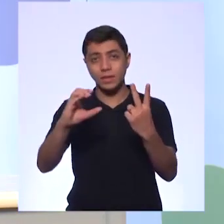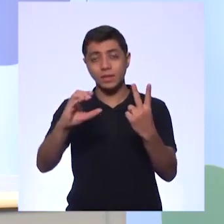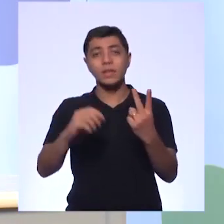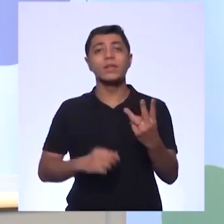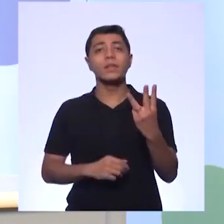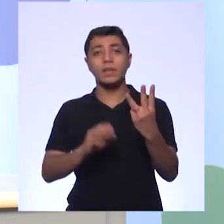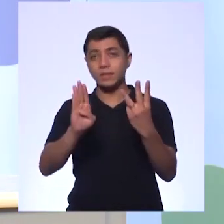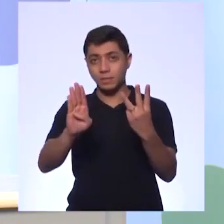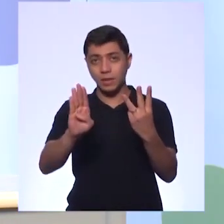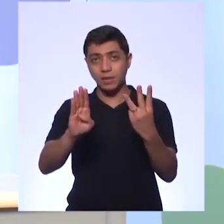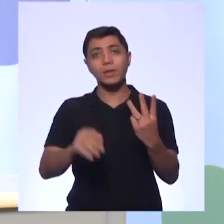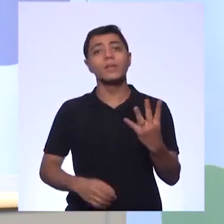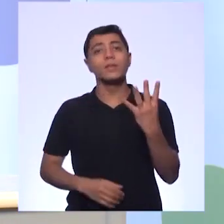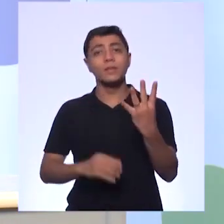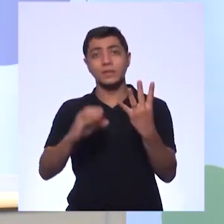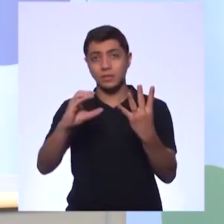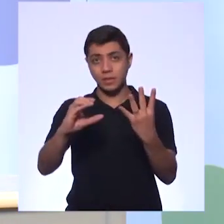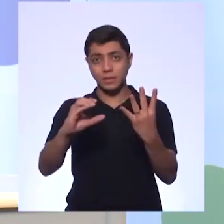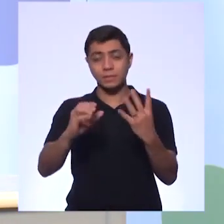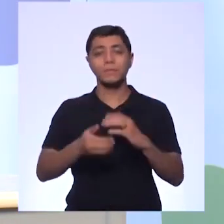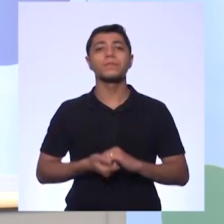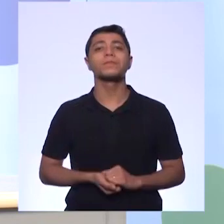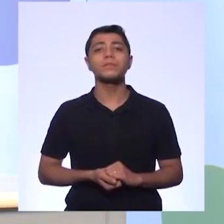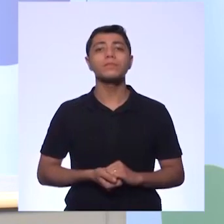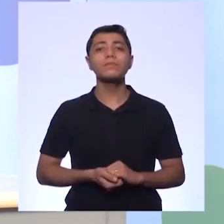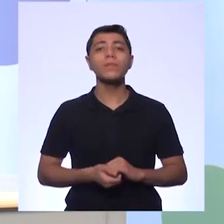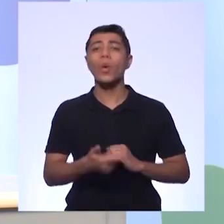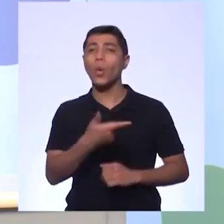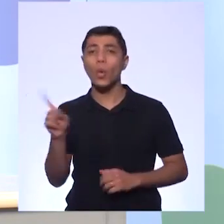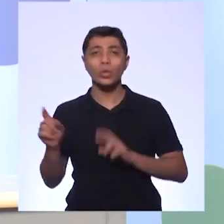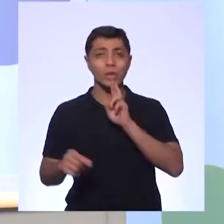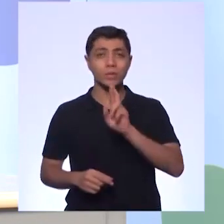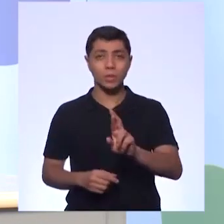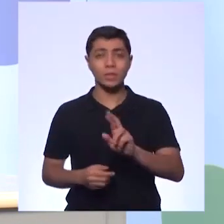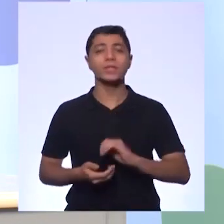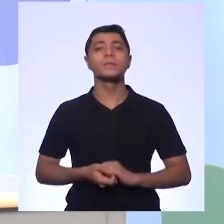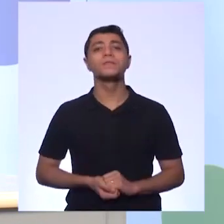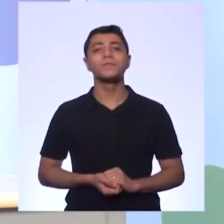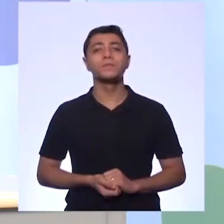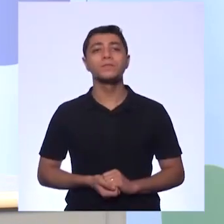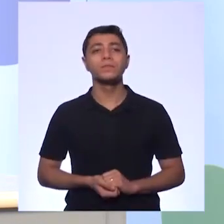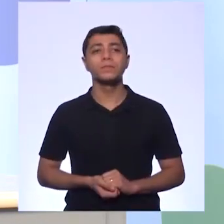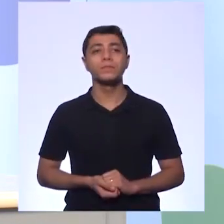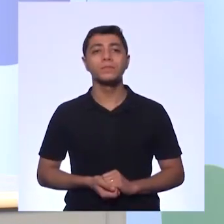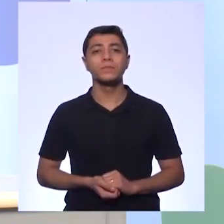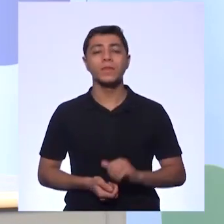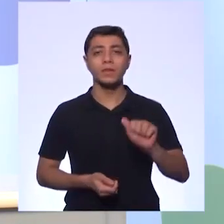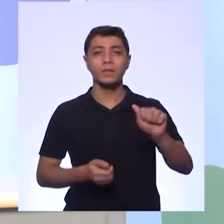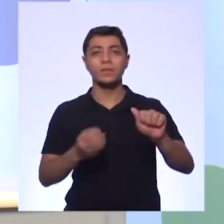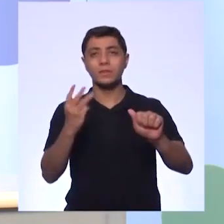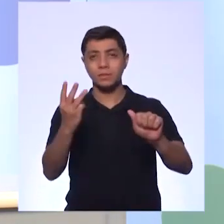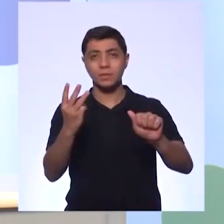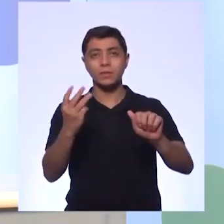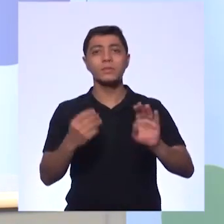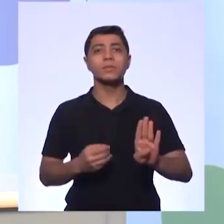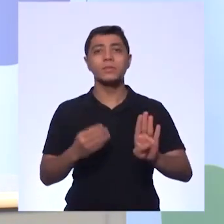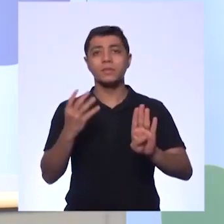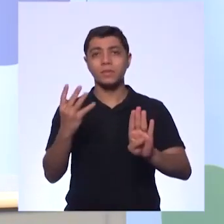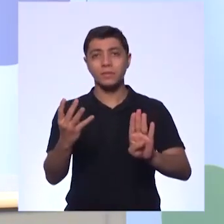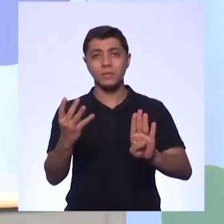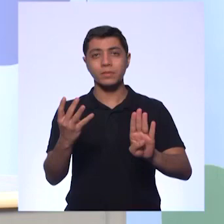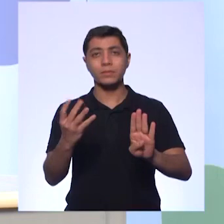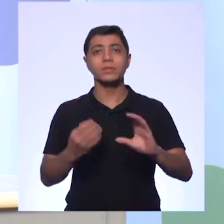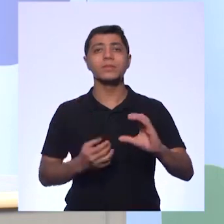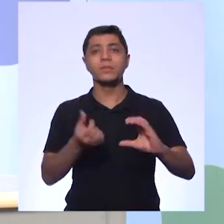4C. A Giovana respondeu A3, B4, C6,